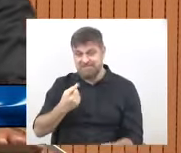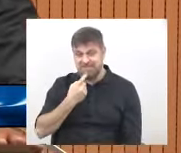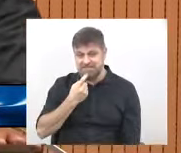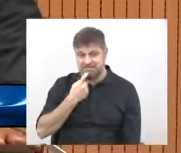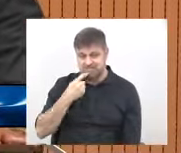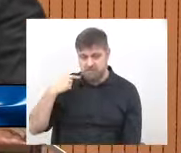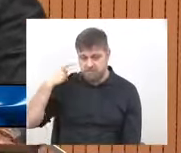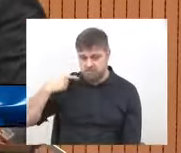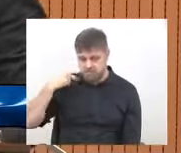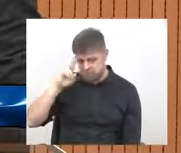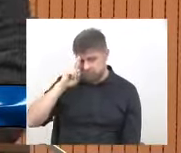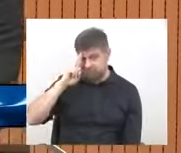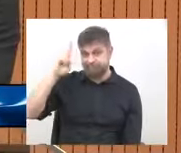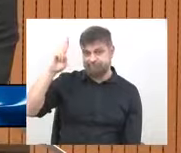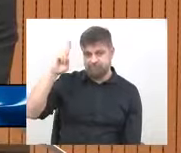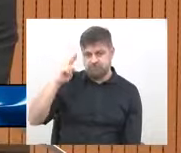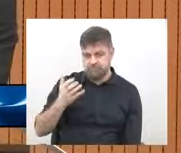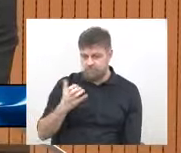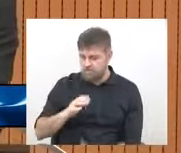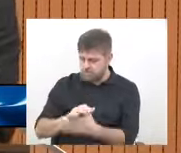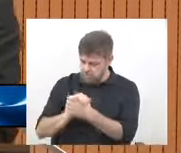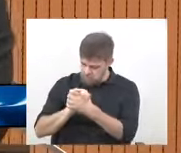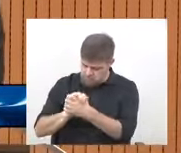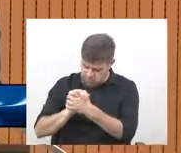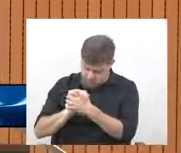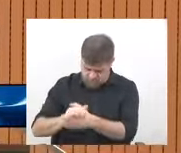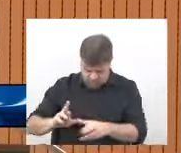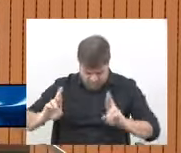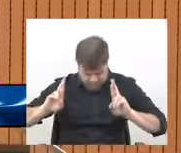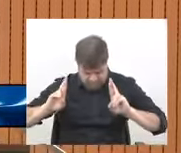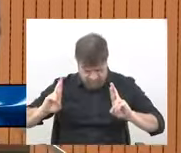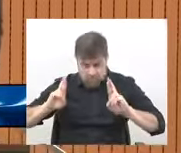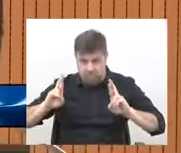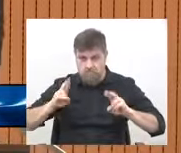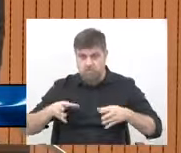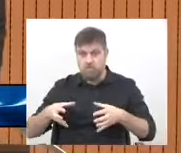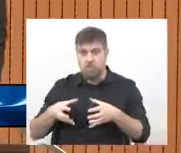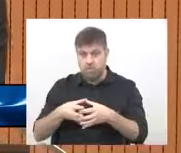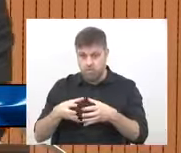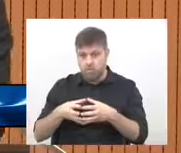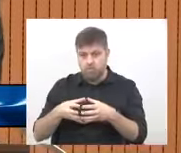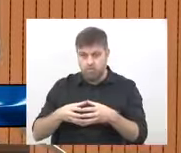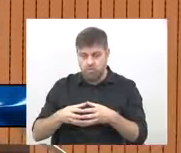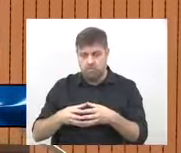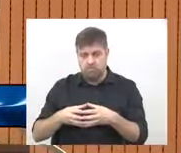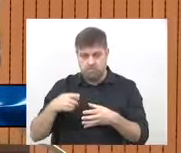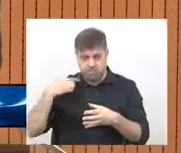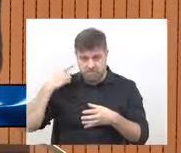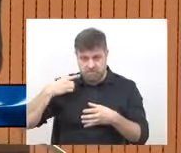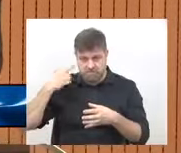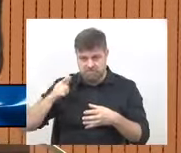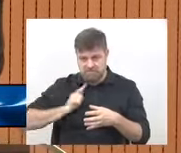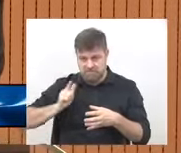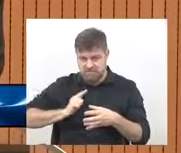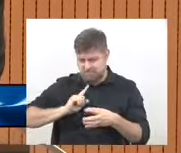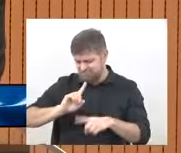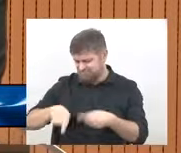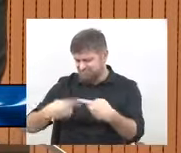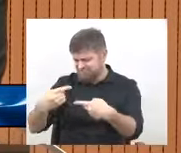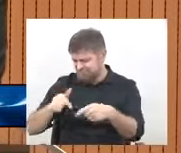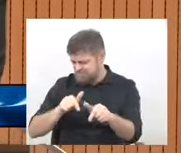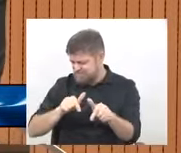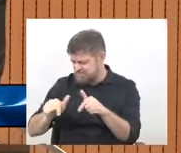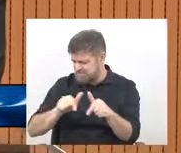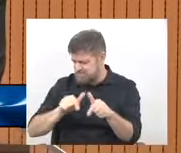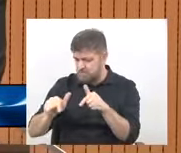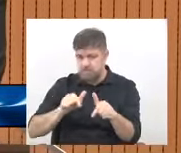E dizer que desejar a ele, desejar aos componentes da chapa, que tenham êxito no seu trabalho e que